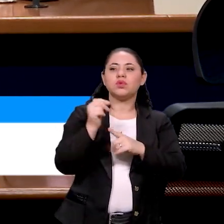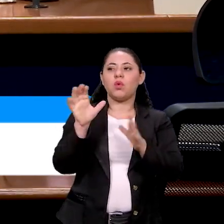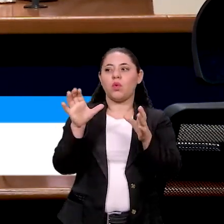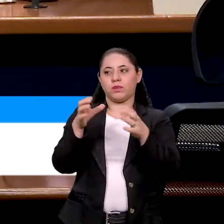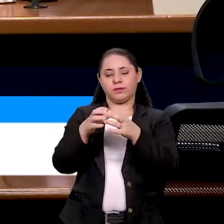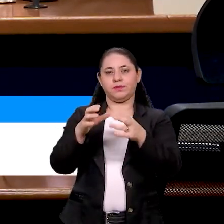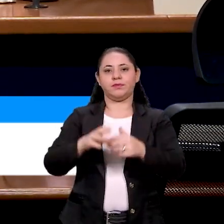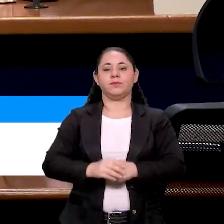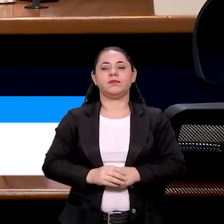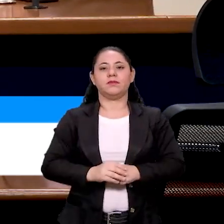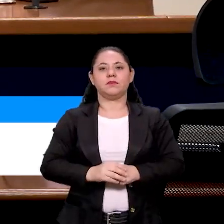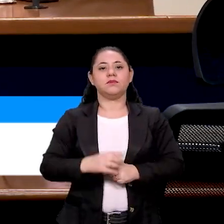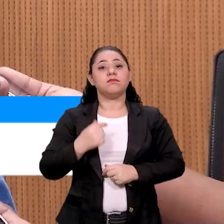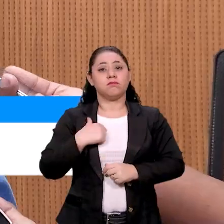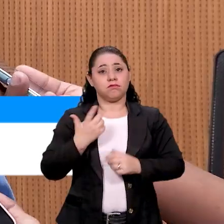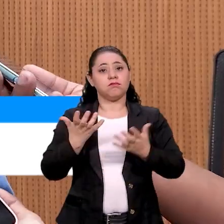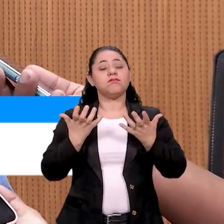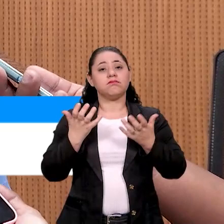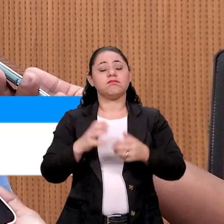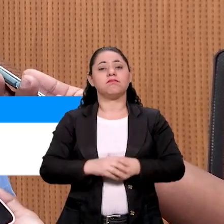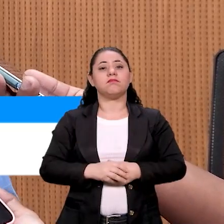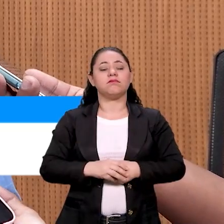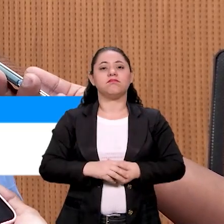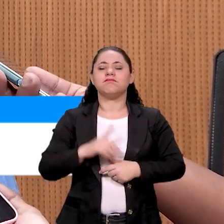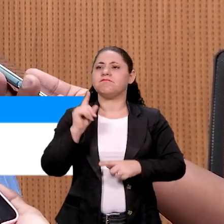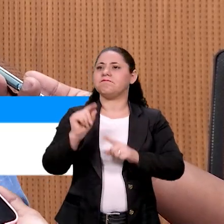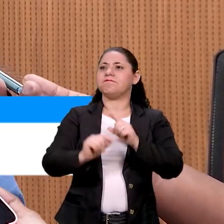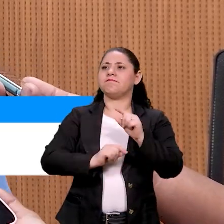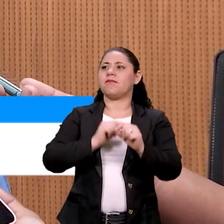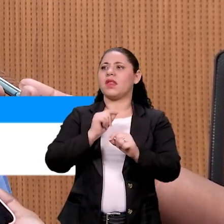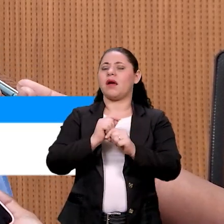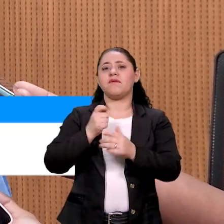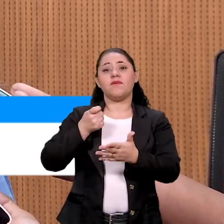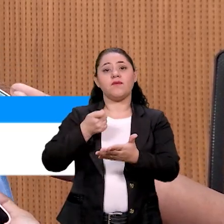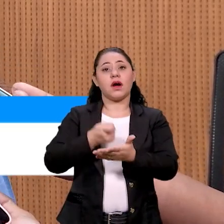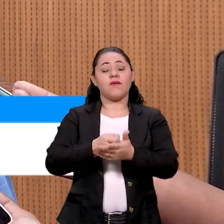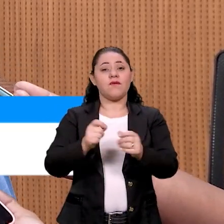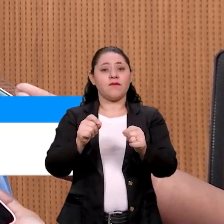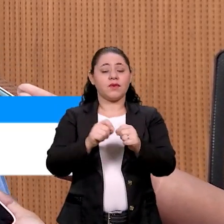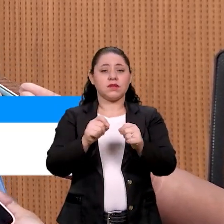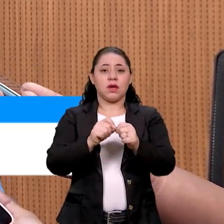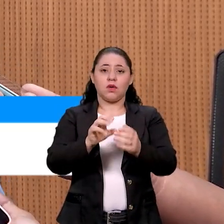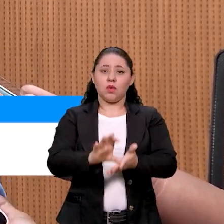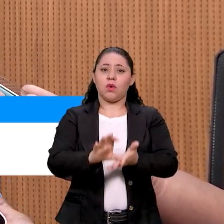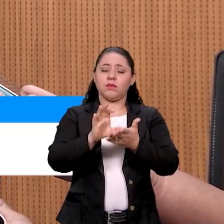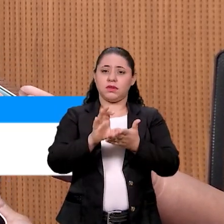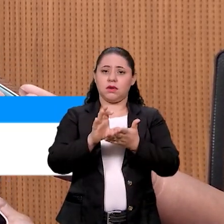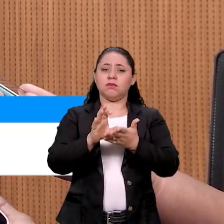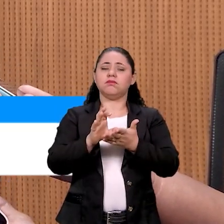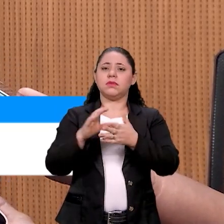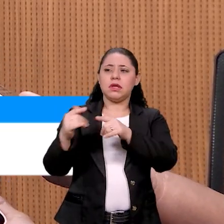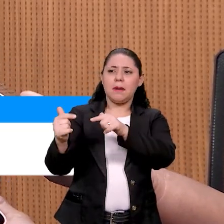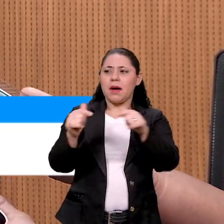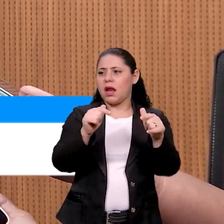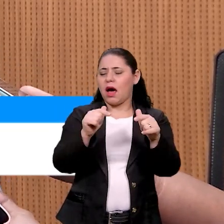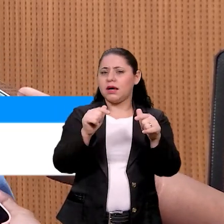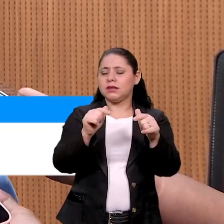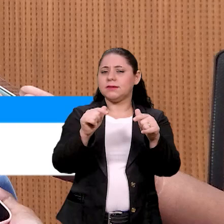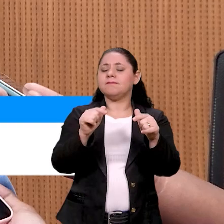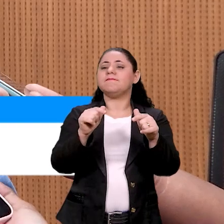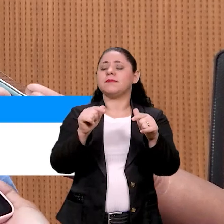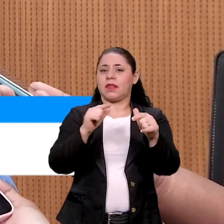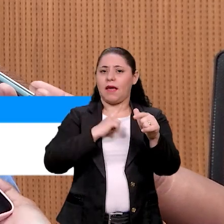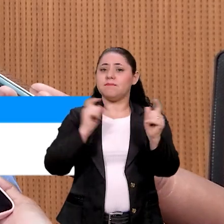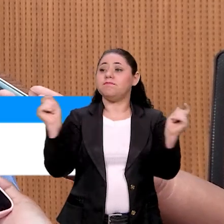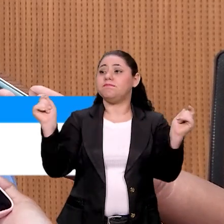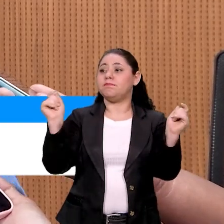alcançados pelos seus integrantes. Eu pretendo dar uma dinâmica efetiva de fazer a comissão funcionar para